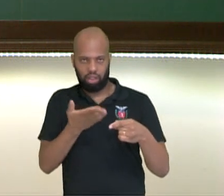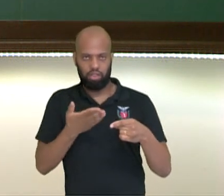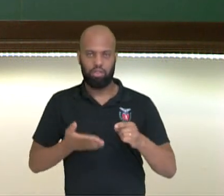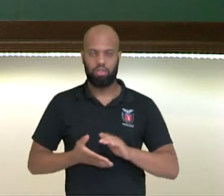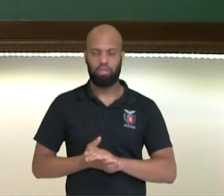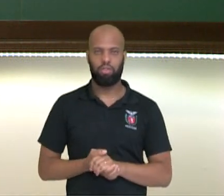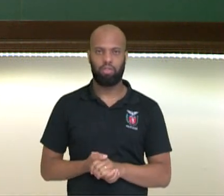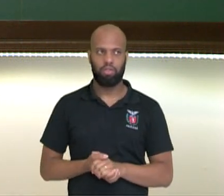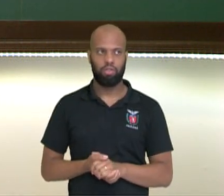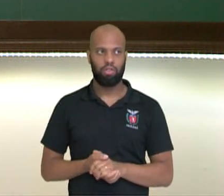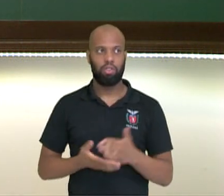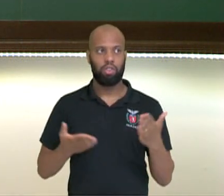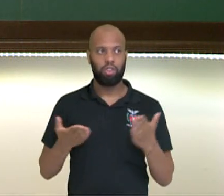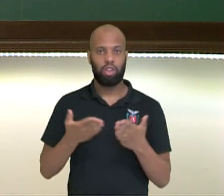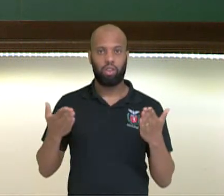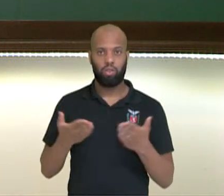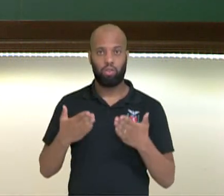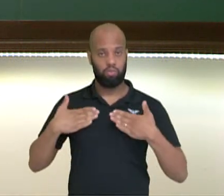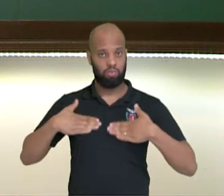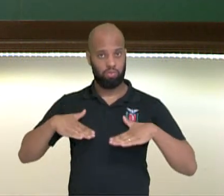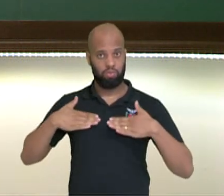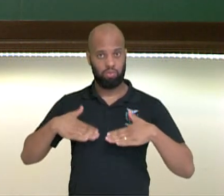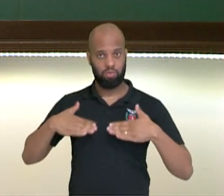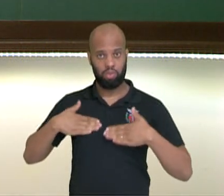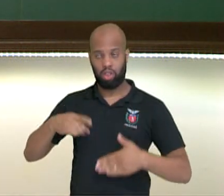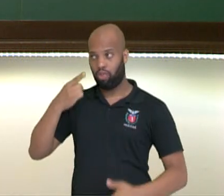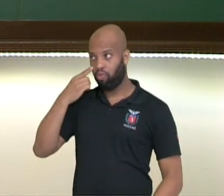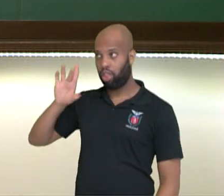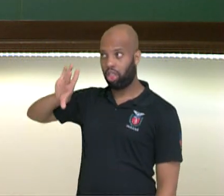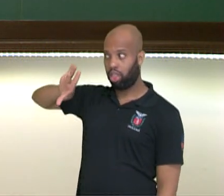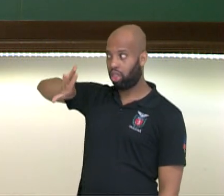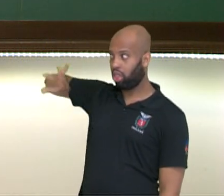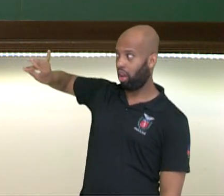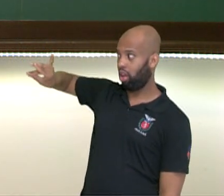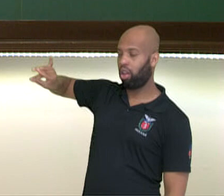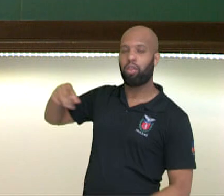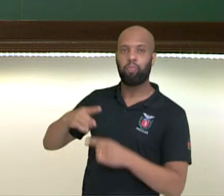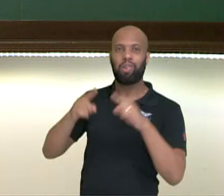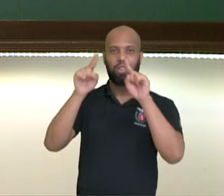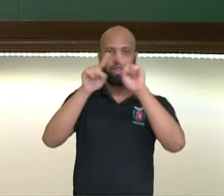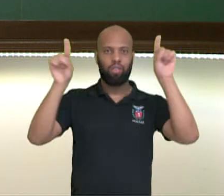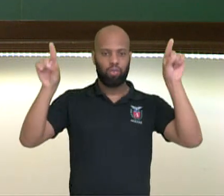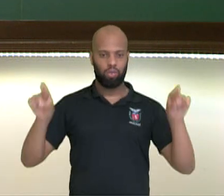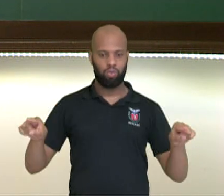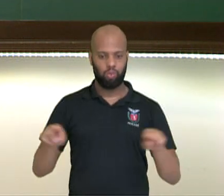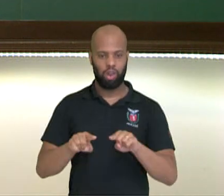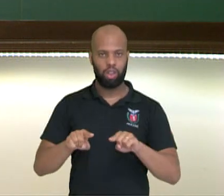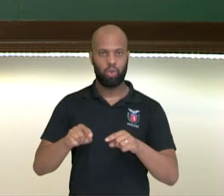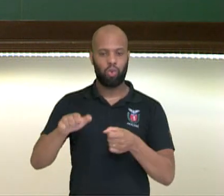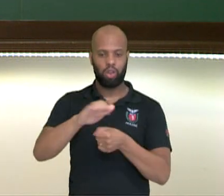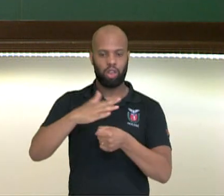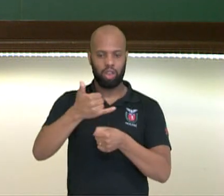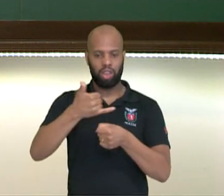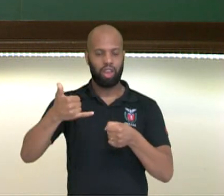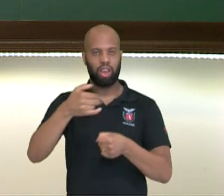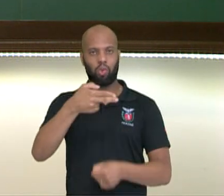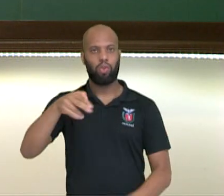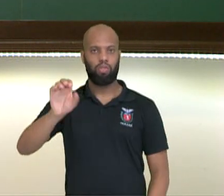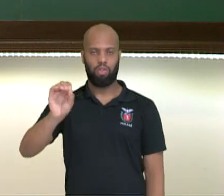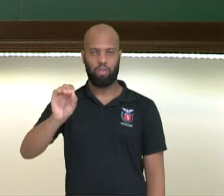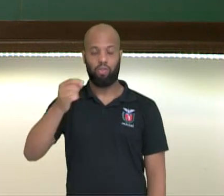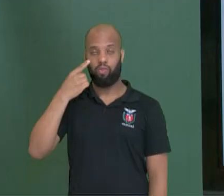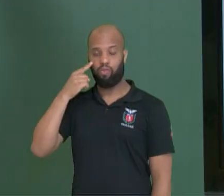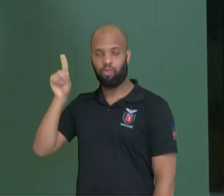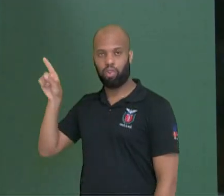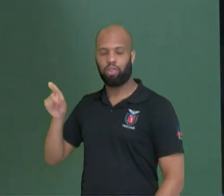aqui, trazer até o quadro, onde eu sei que está neutro esse quadro, ok? Quando eu colocar esse corpo